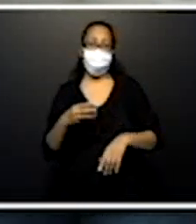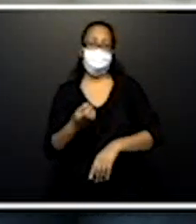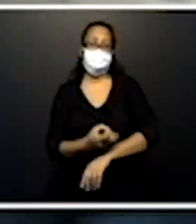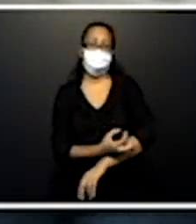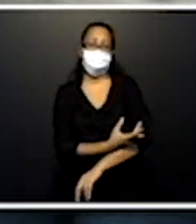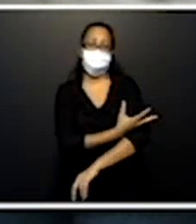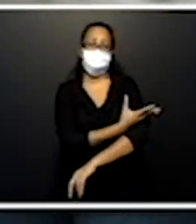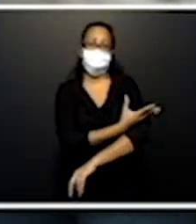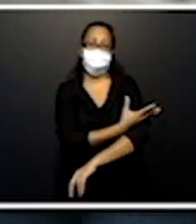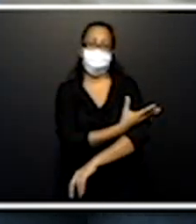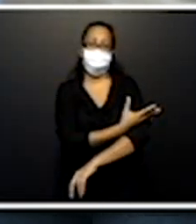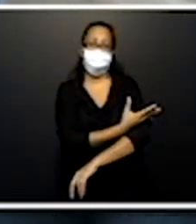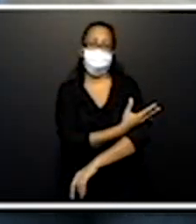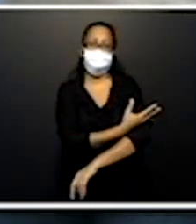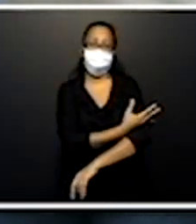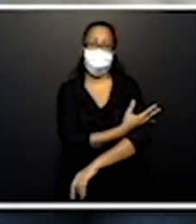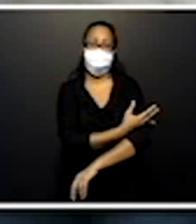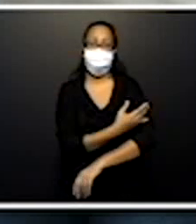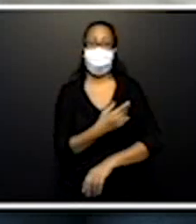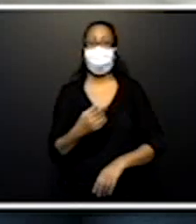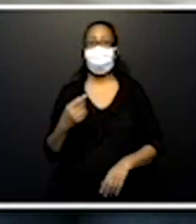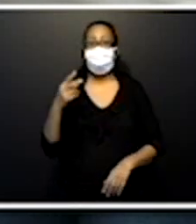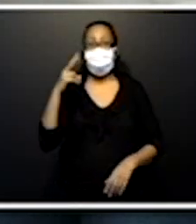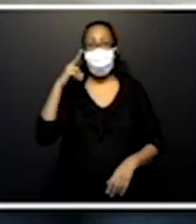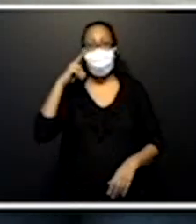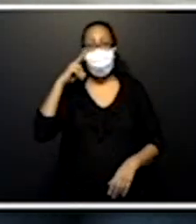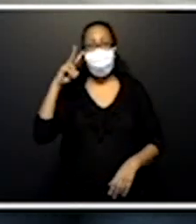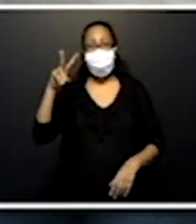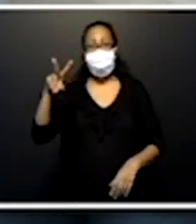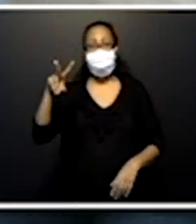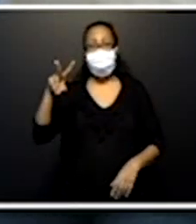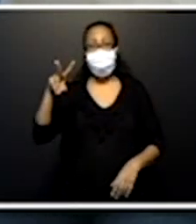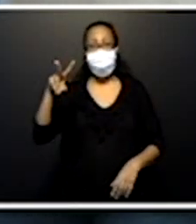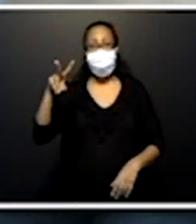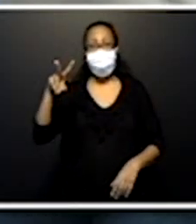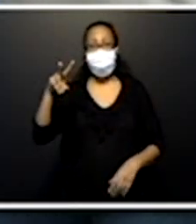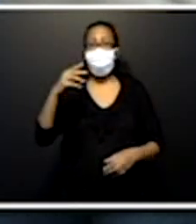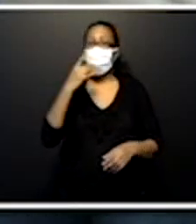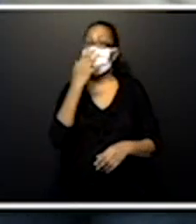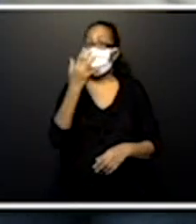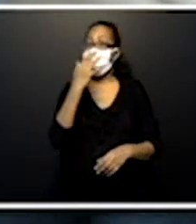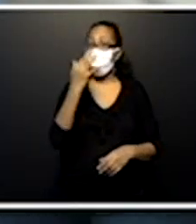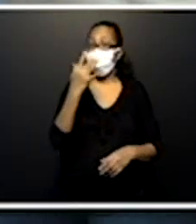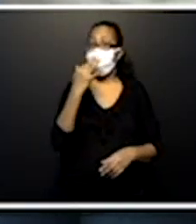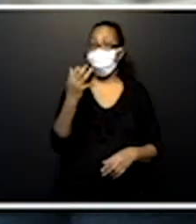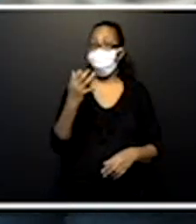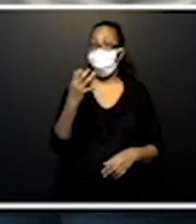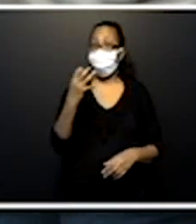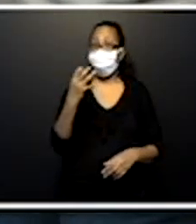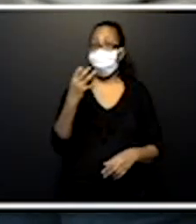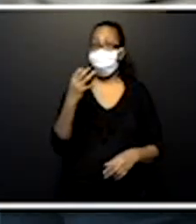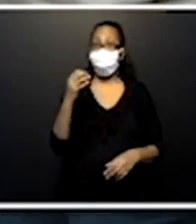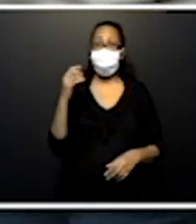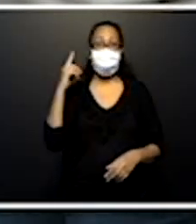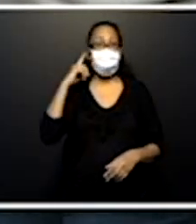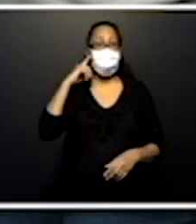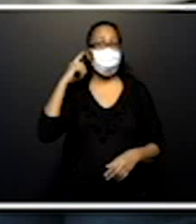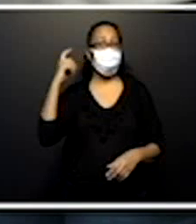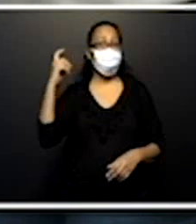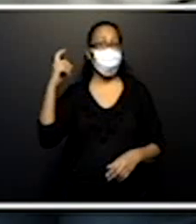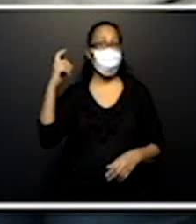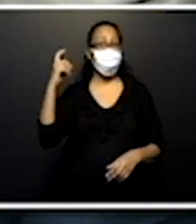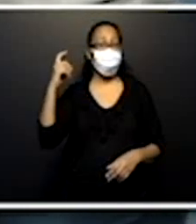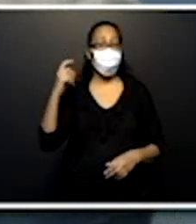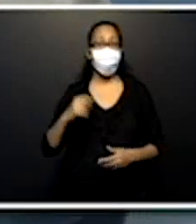sensações pela visão, que são as cores, a paisagem, e ao mesmo tempo a audição. Então, a gente